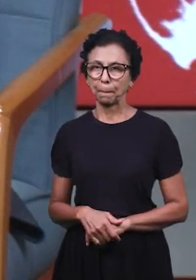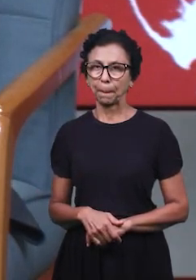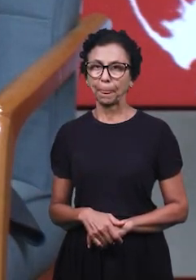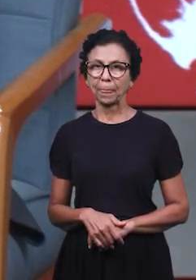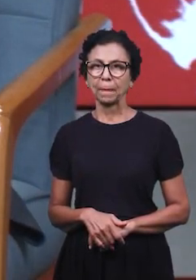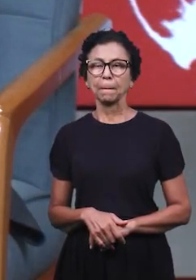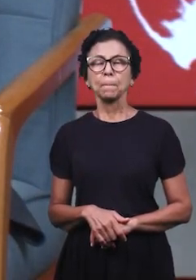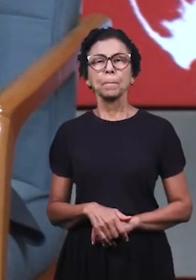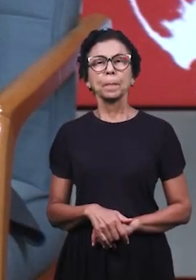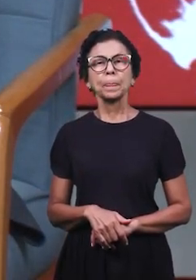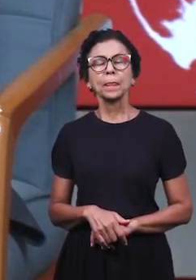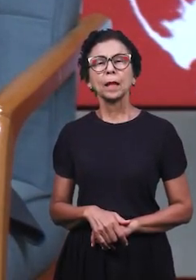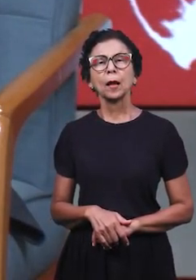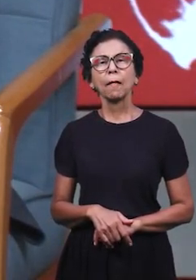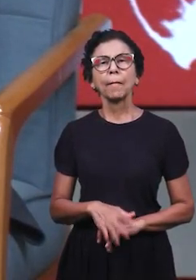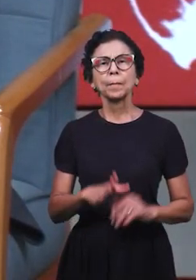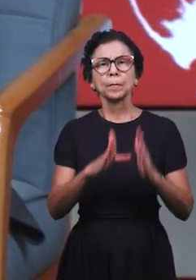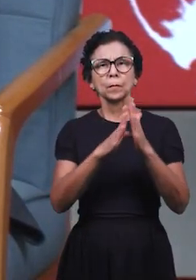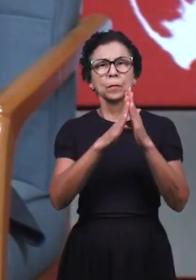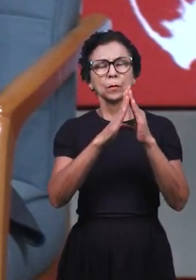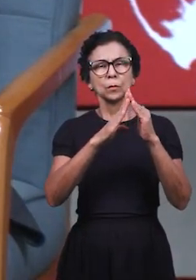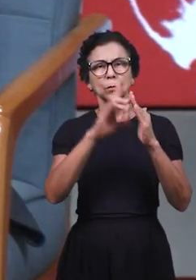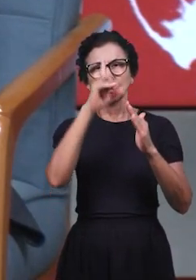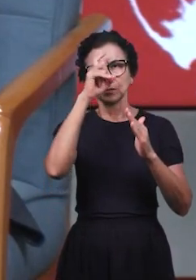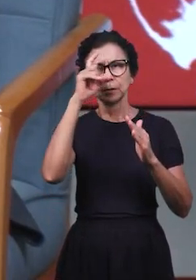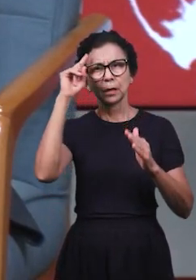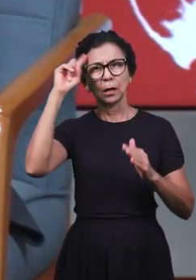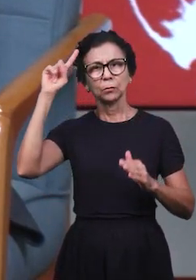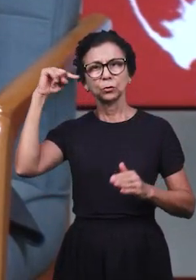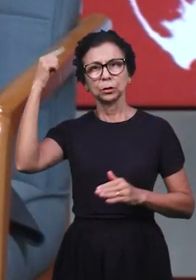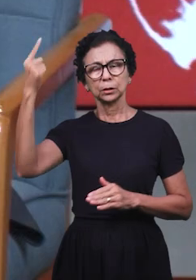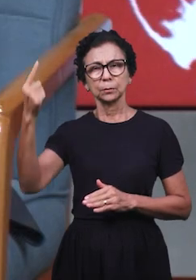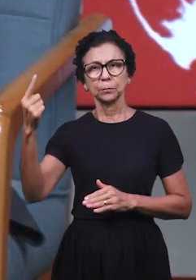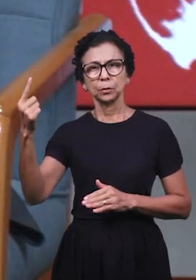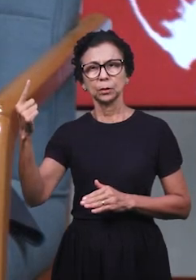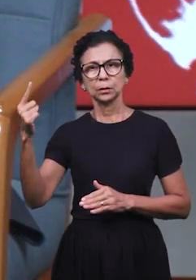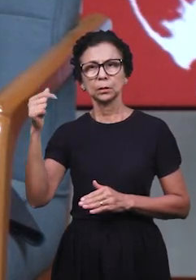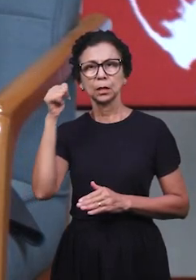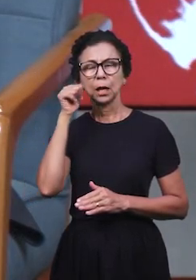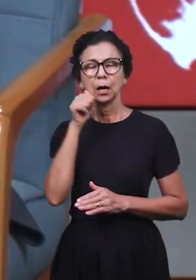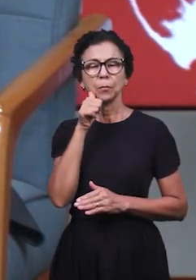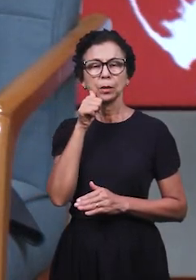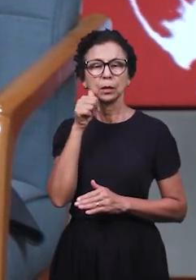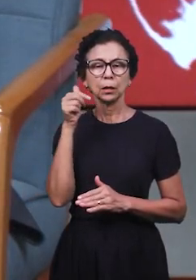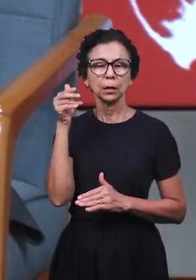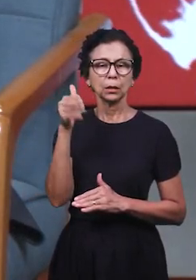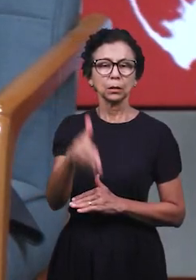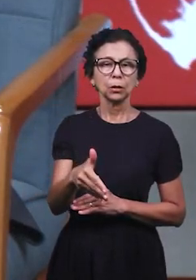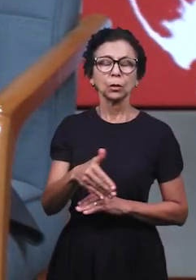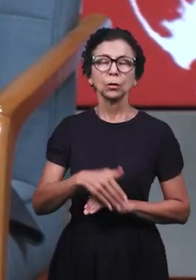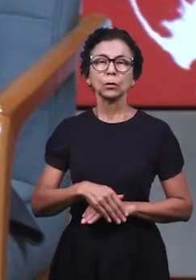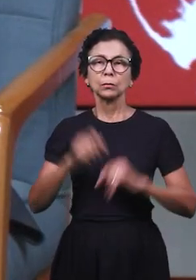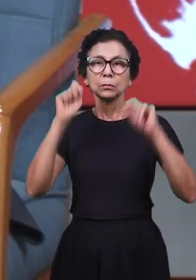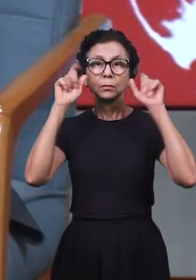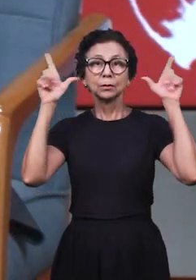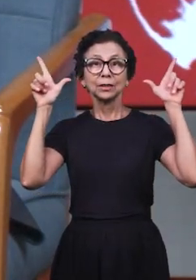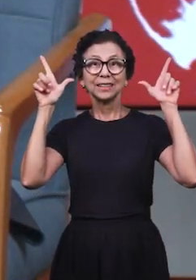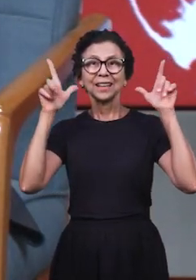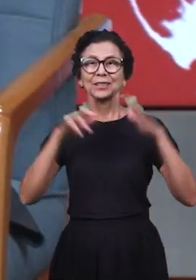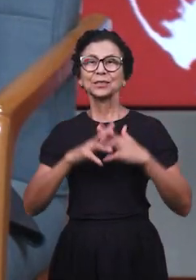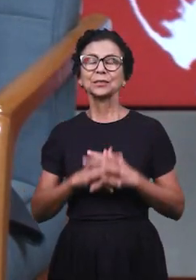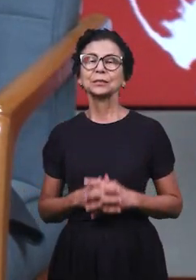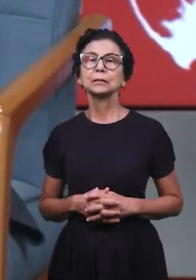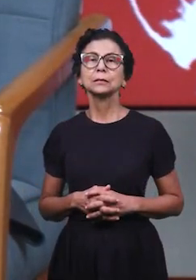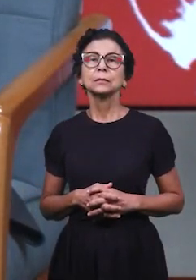No outro dia, quando ela chegou lá no hospital, o menino tinha saído do coma, estava acordado. Era para